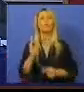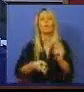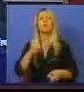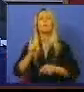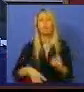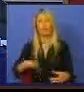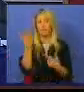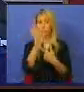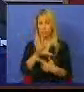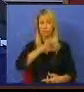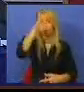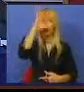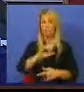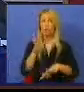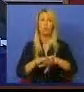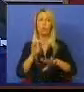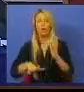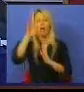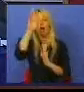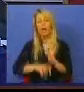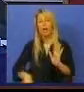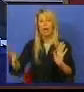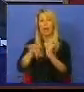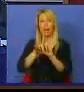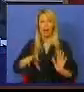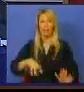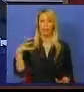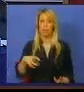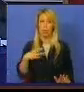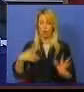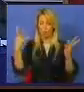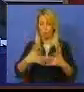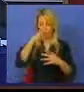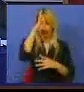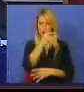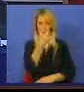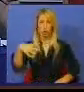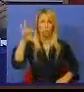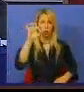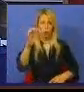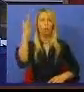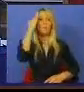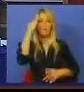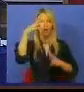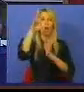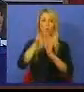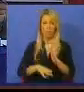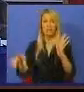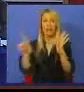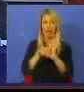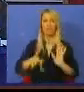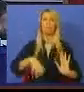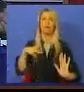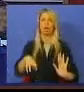Ministro, relativamente à regulamentação da Lei do Património? O Orçamento de Estado para 2008 previa a regulamentação da Lei do Património.